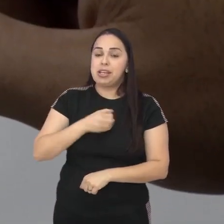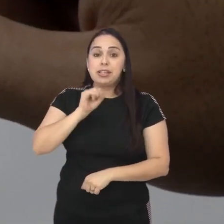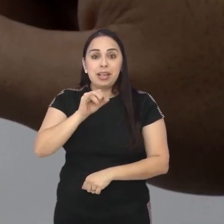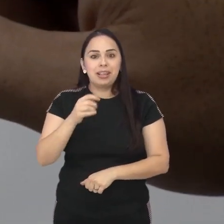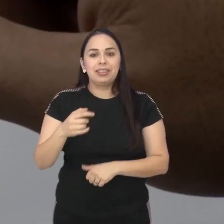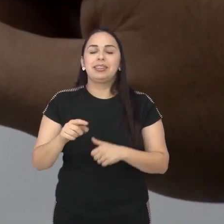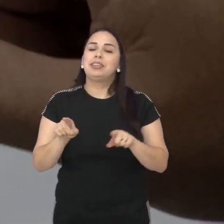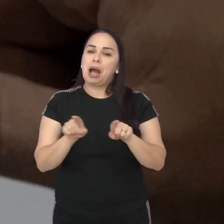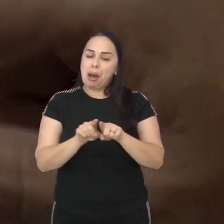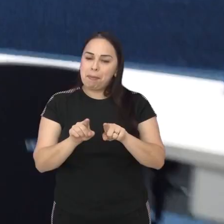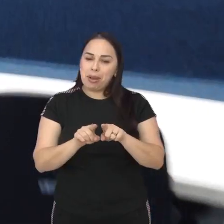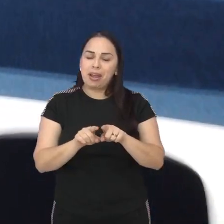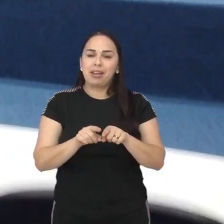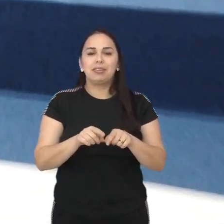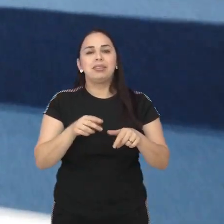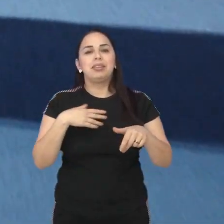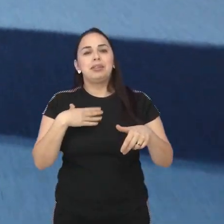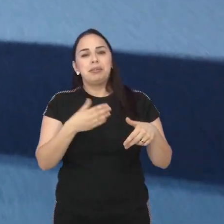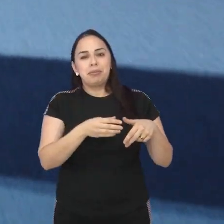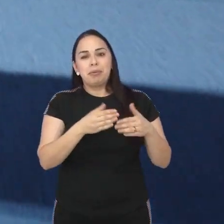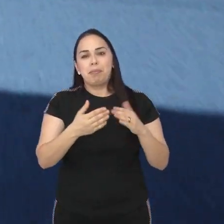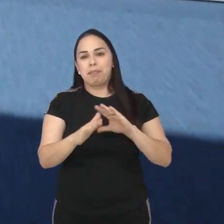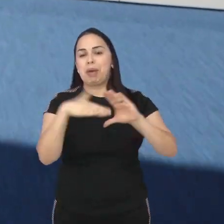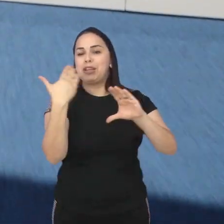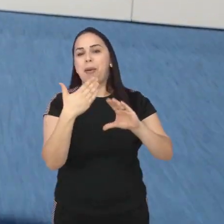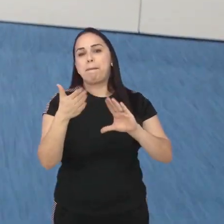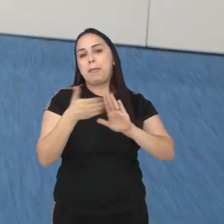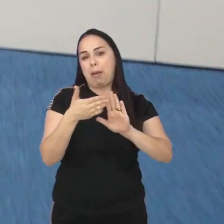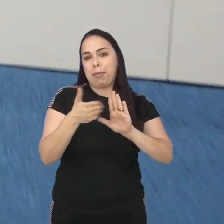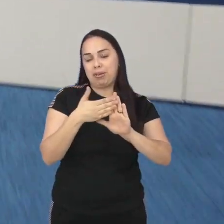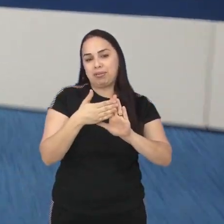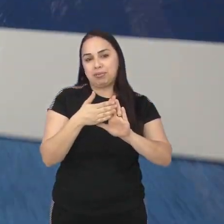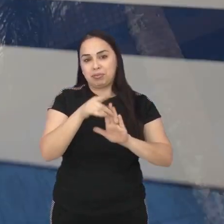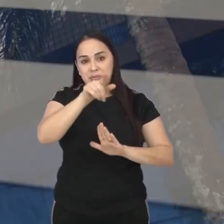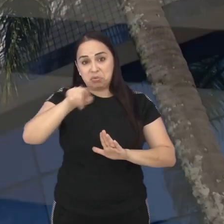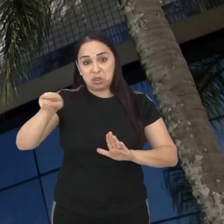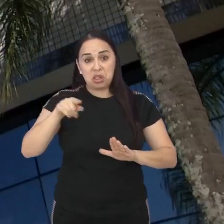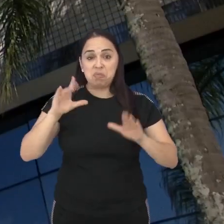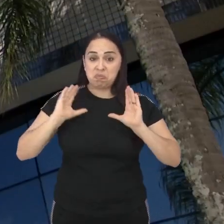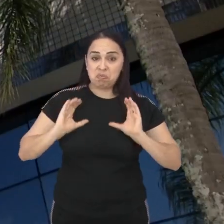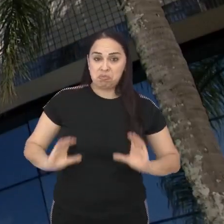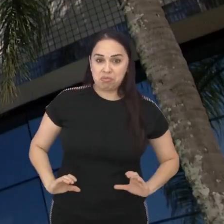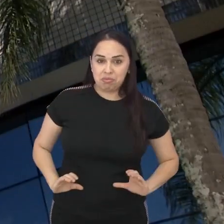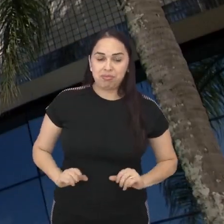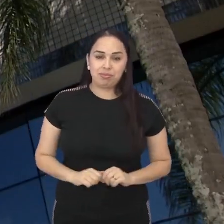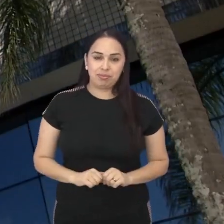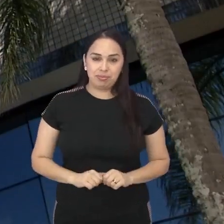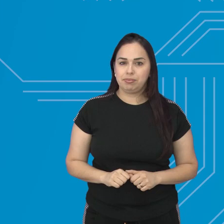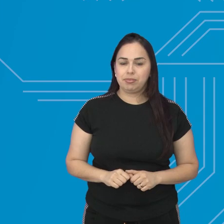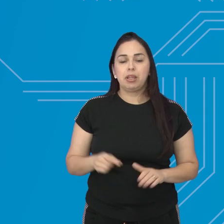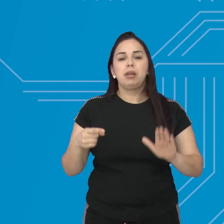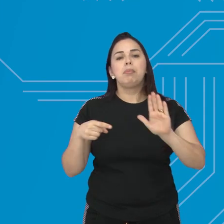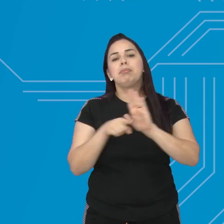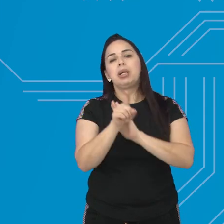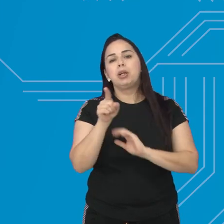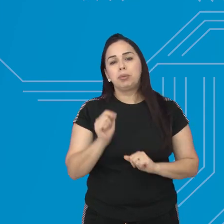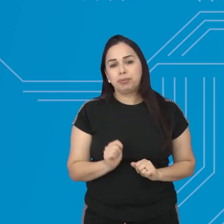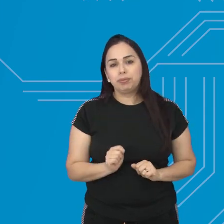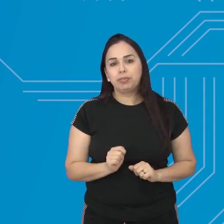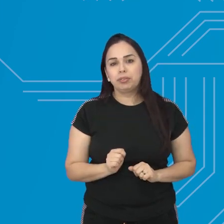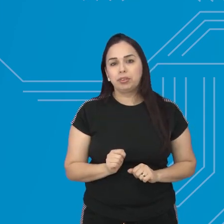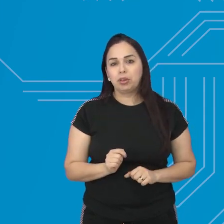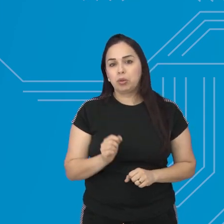família. E se quiser, também traga suas propostas para a Câmara. Exerça a sua cidadania. E agora eu te